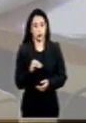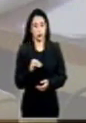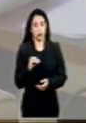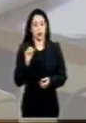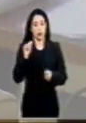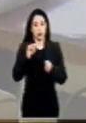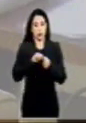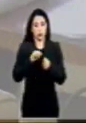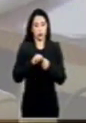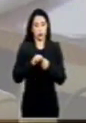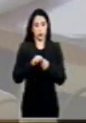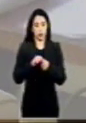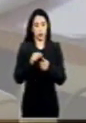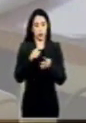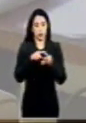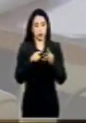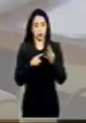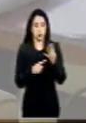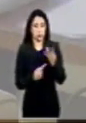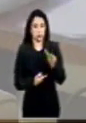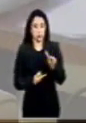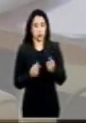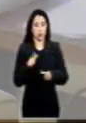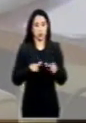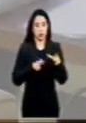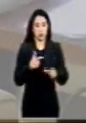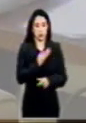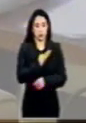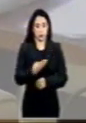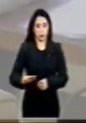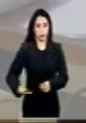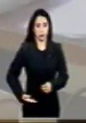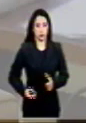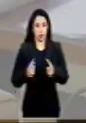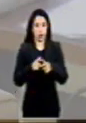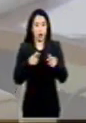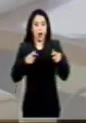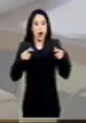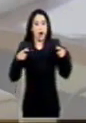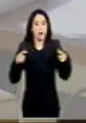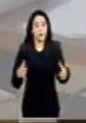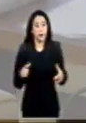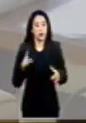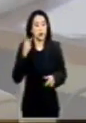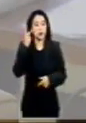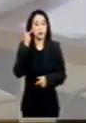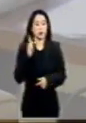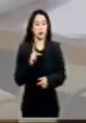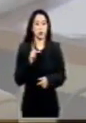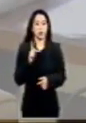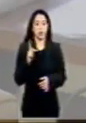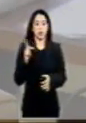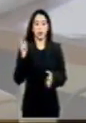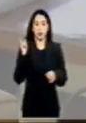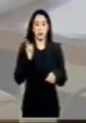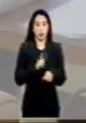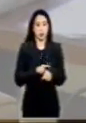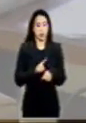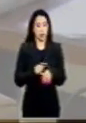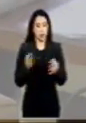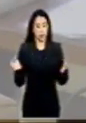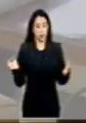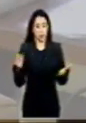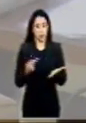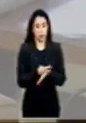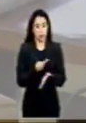apenas algumas funções públicas, seja alargado para o fim de alcançar de modo automático o ambiente